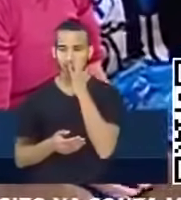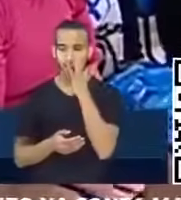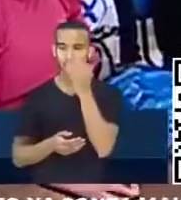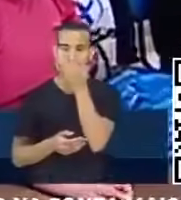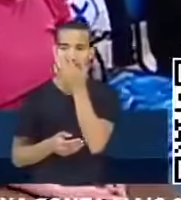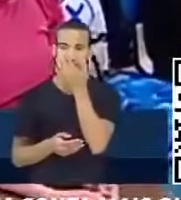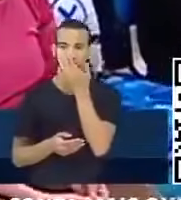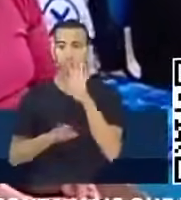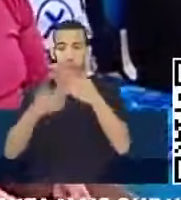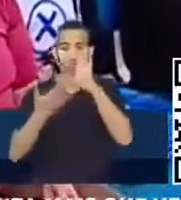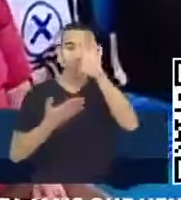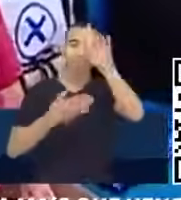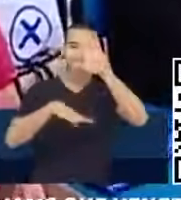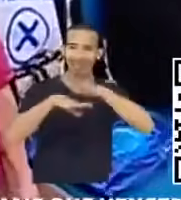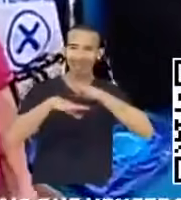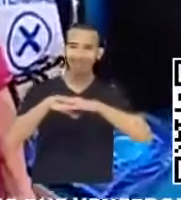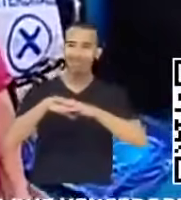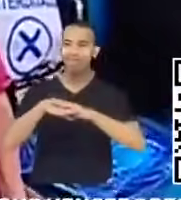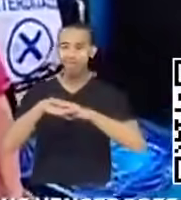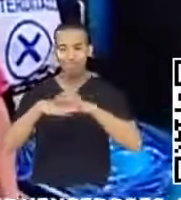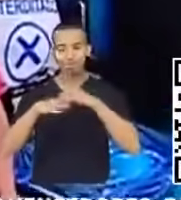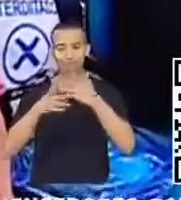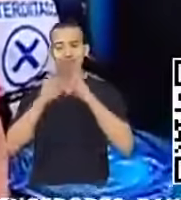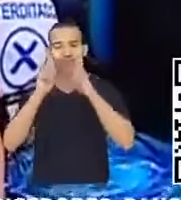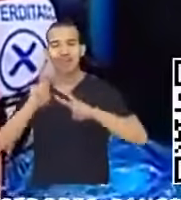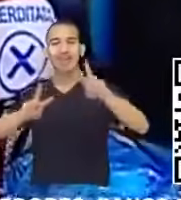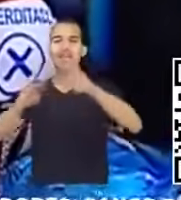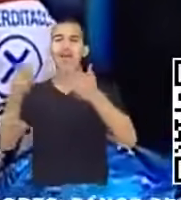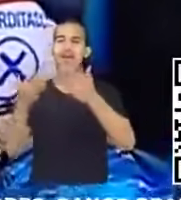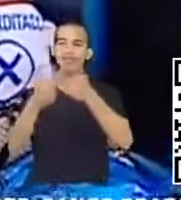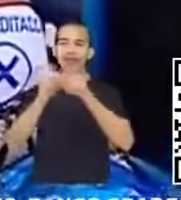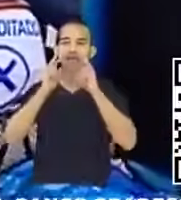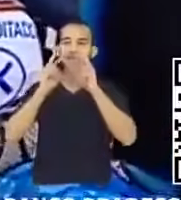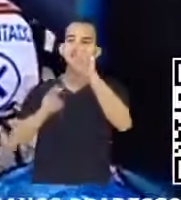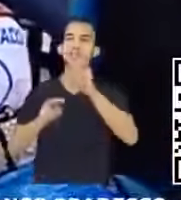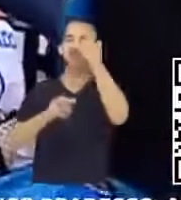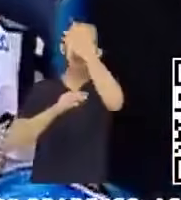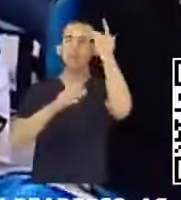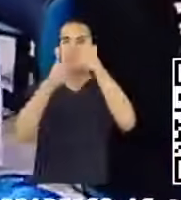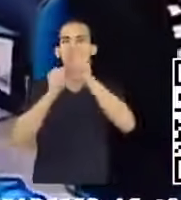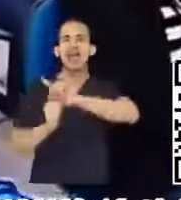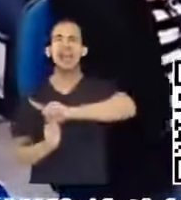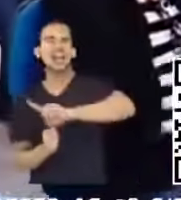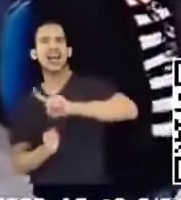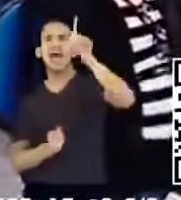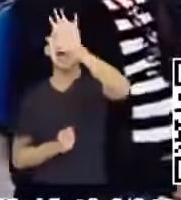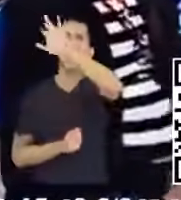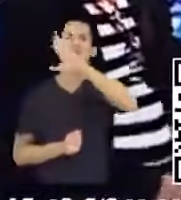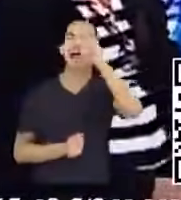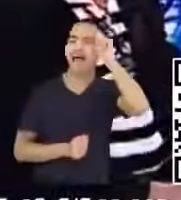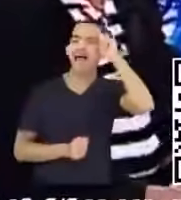agora Deus ele ele tá devendo hoje e tá vendo alguém que tá lá na África